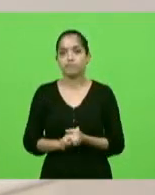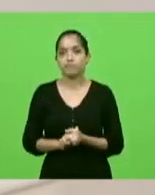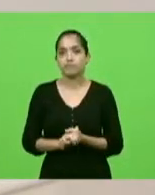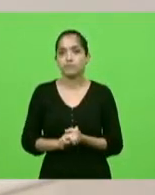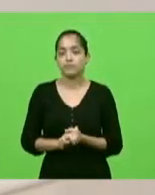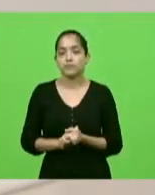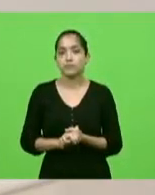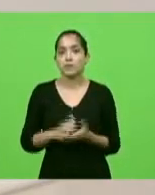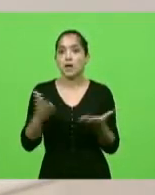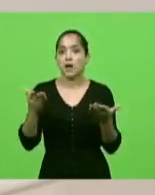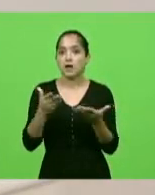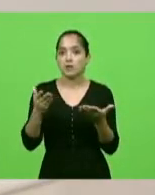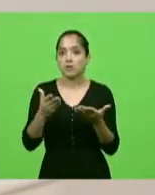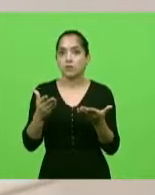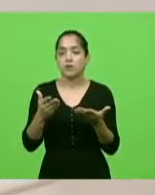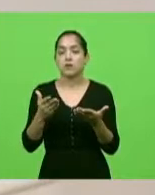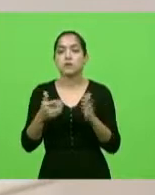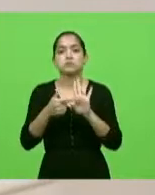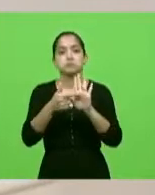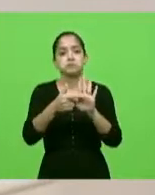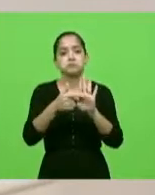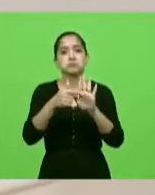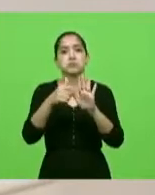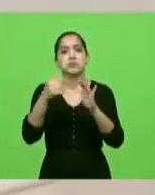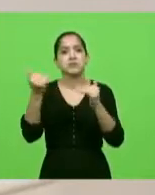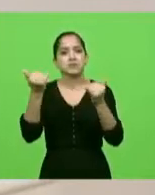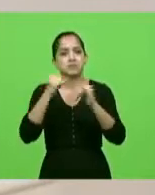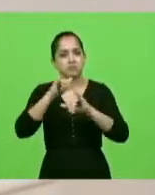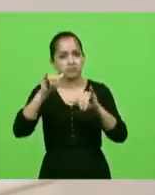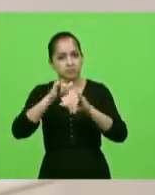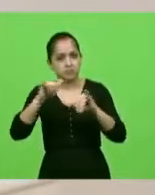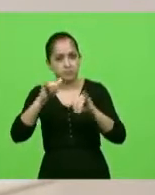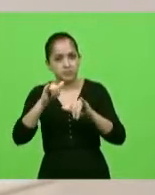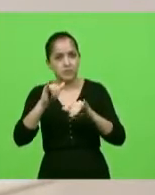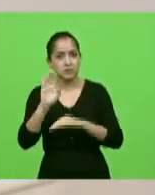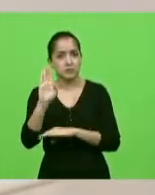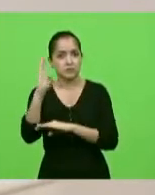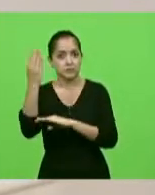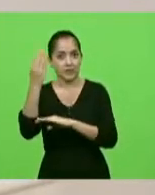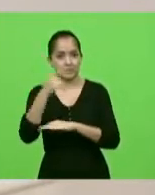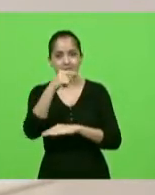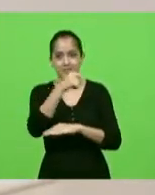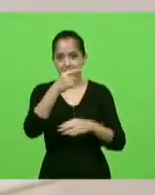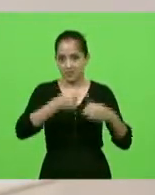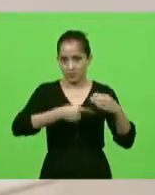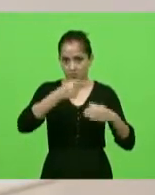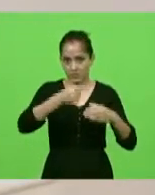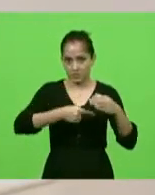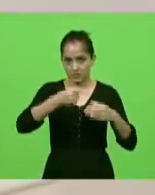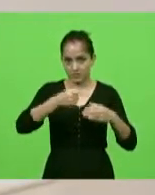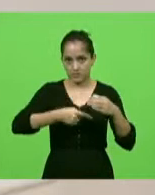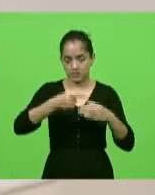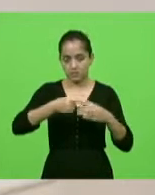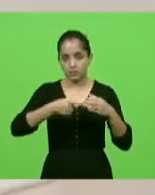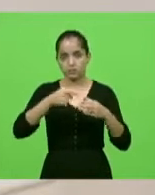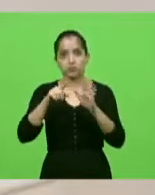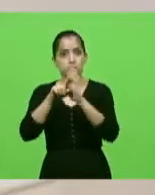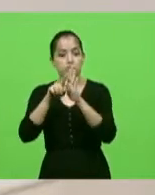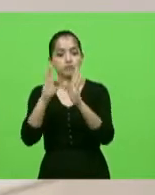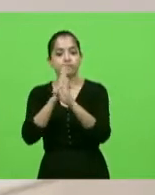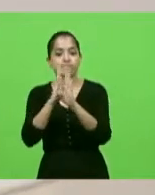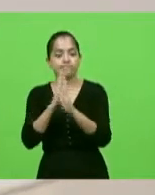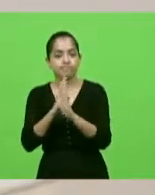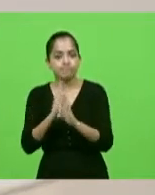à conduta de prestar informações falsas à Comissão Parlamentar de Inquérito. Na representação, os